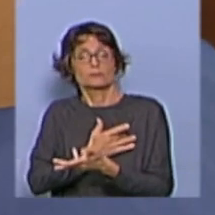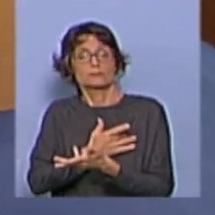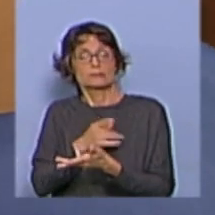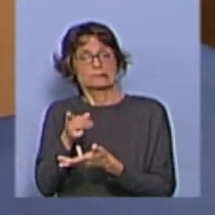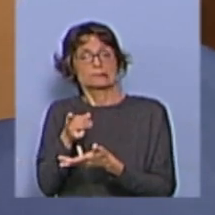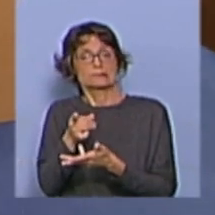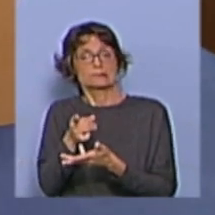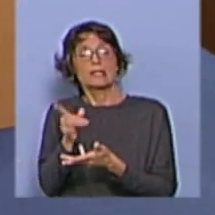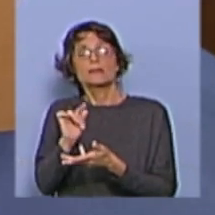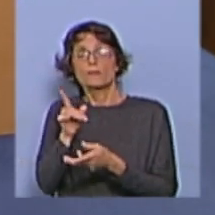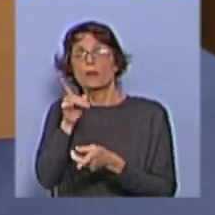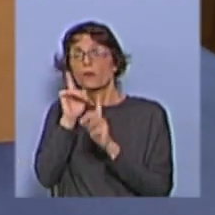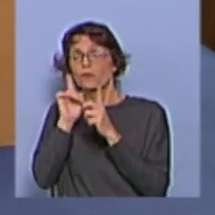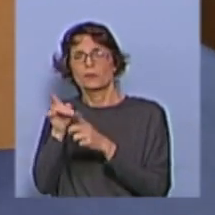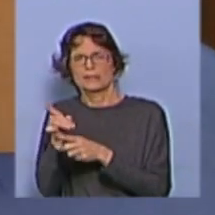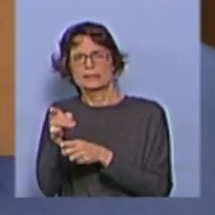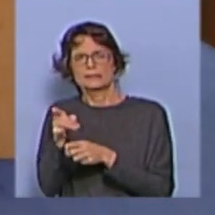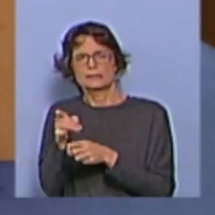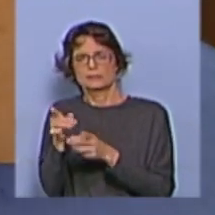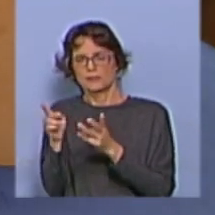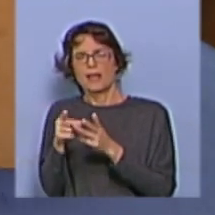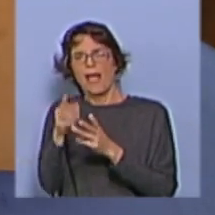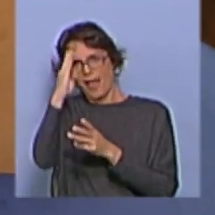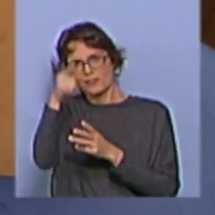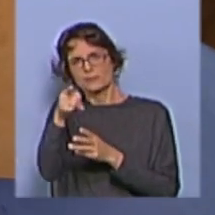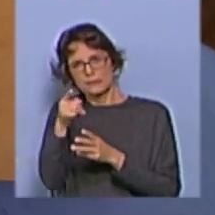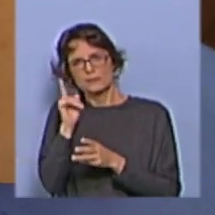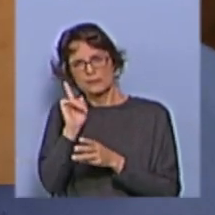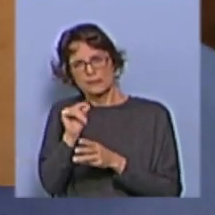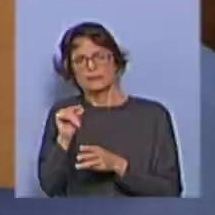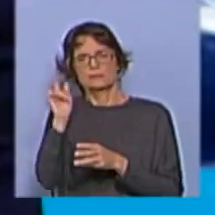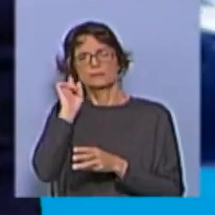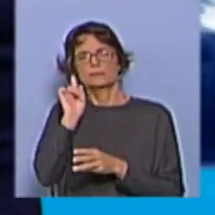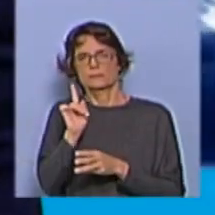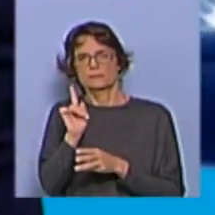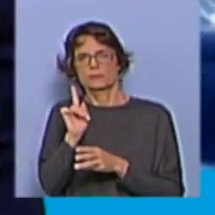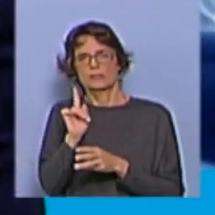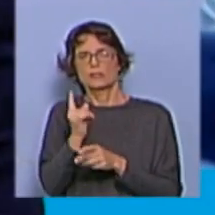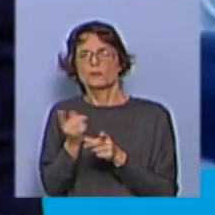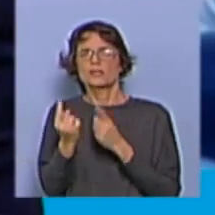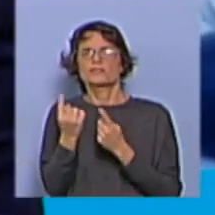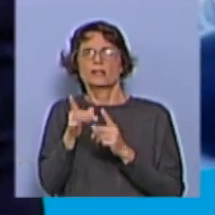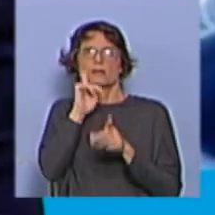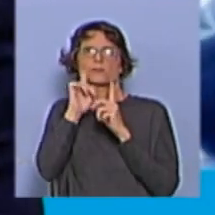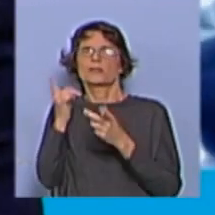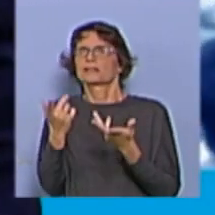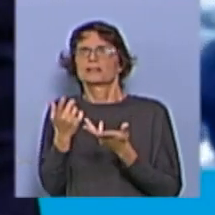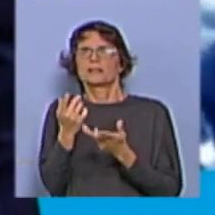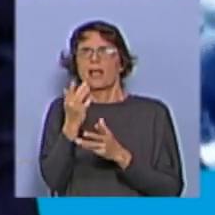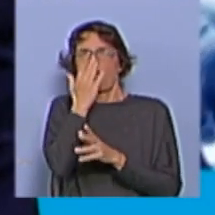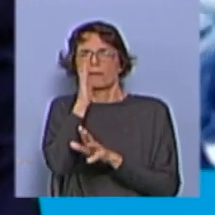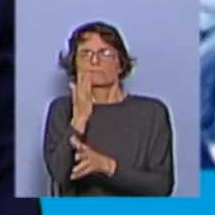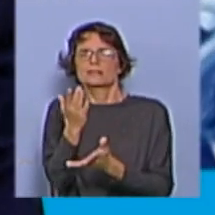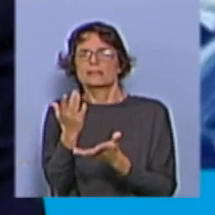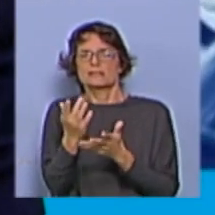como o humor se nos mostrou importante, porque o humor à primeira vista é apenas uma defesa contra o